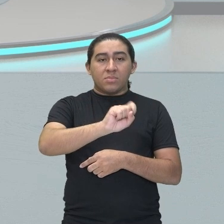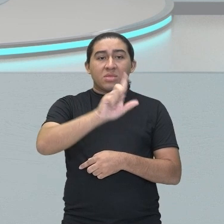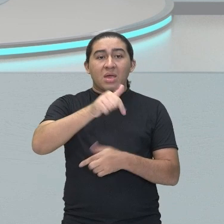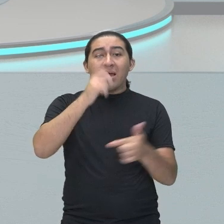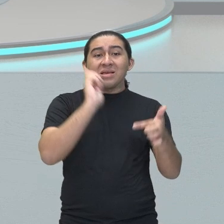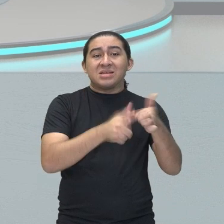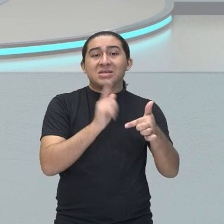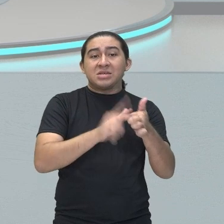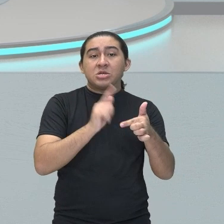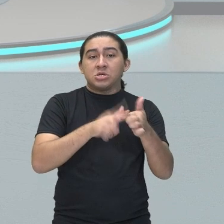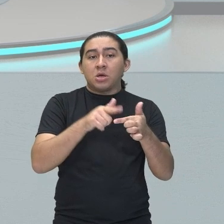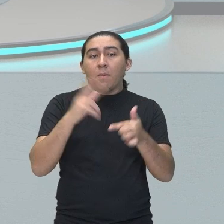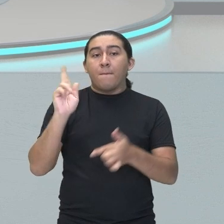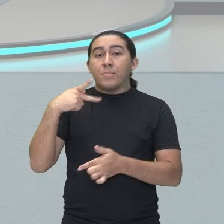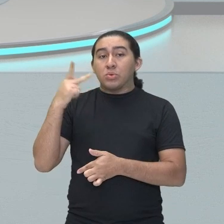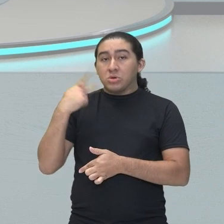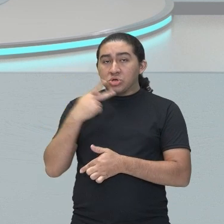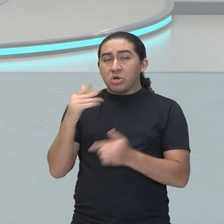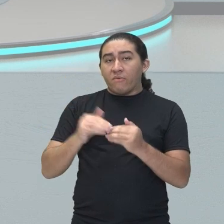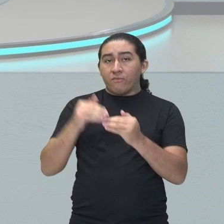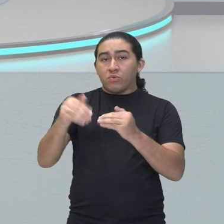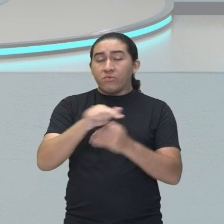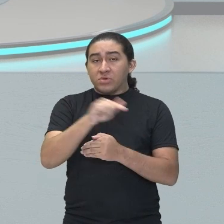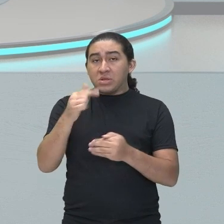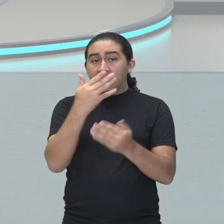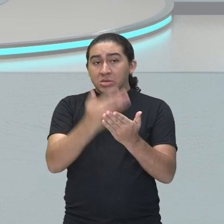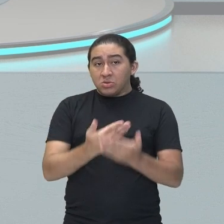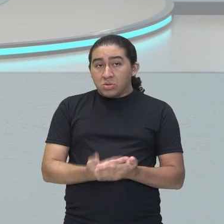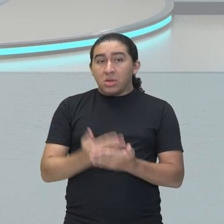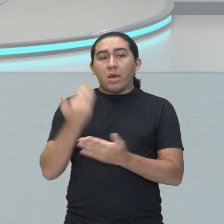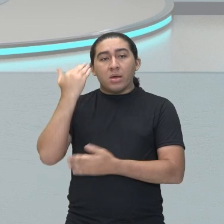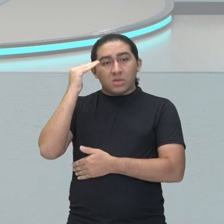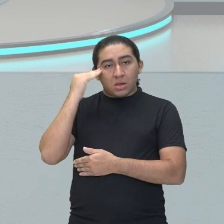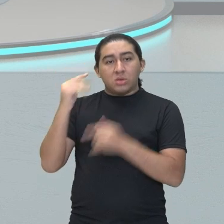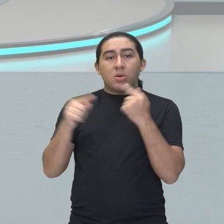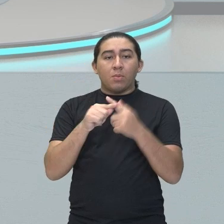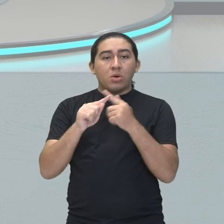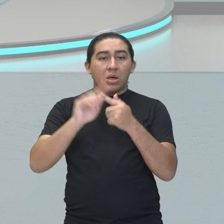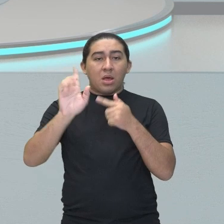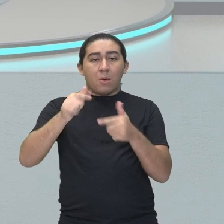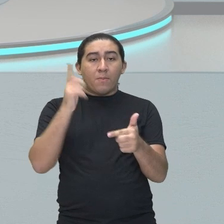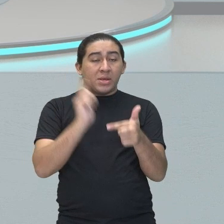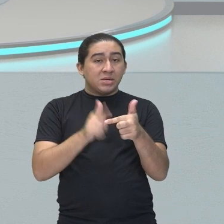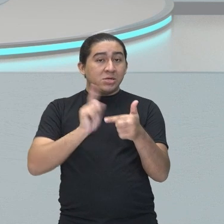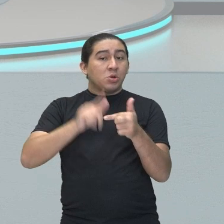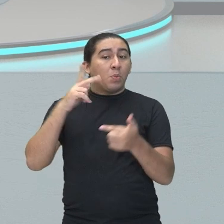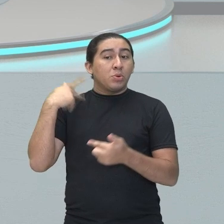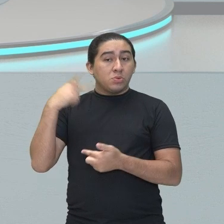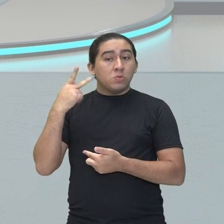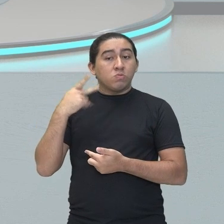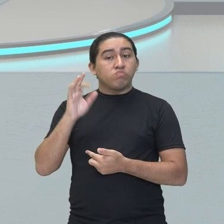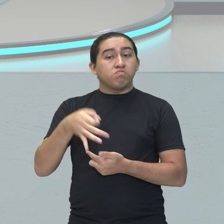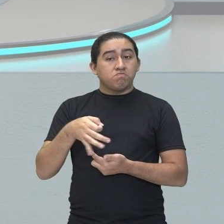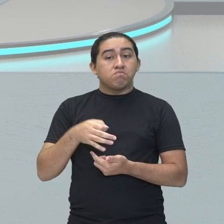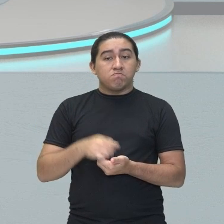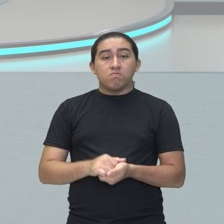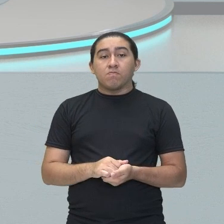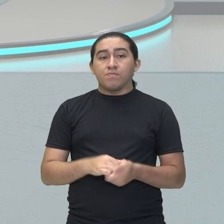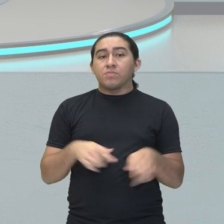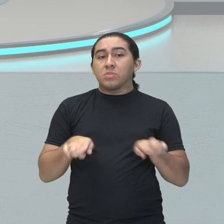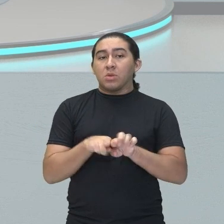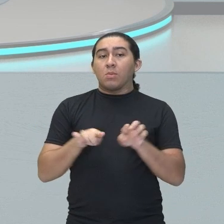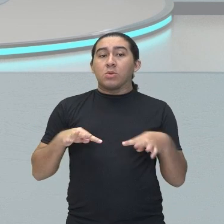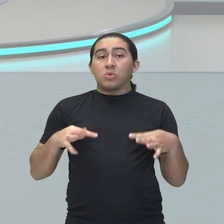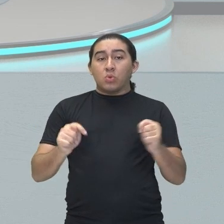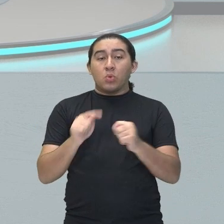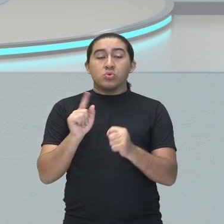mais à frente e vocês vão entender por que é uma sátira, por que é uma crítica, e que todos os autores, todos